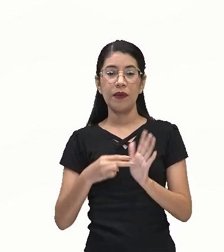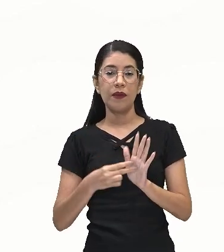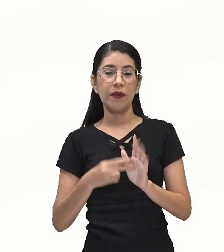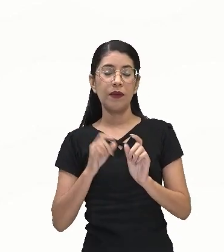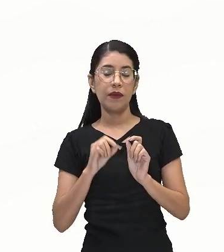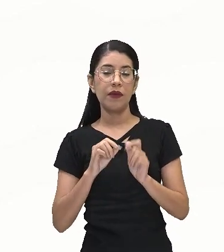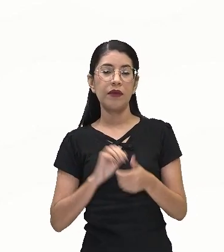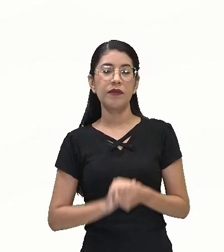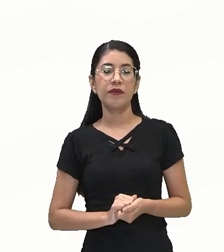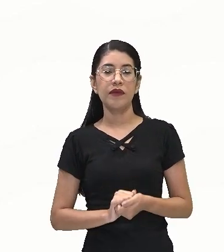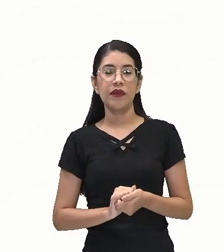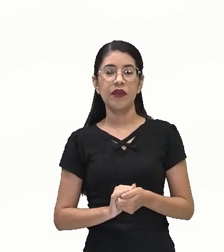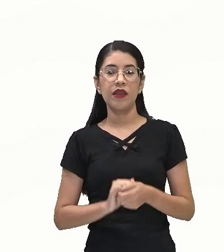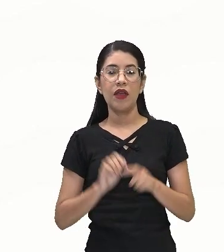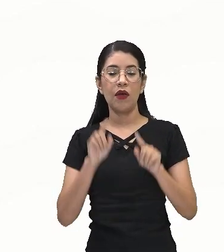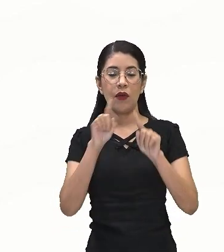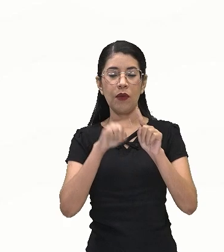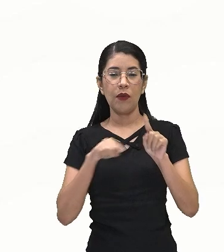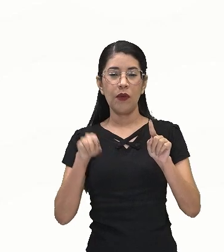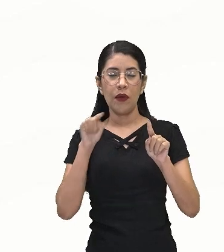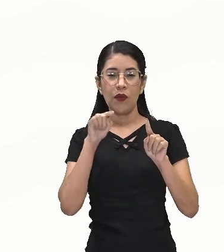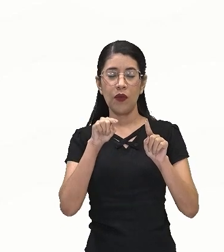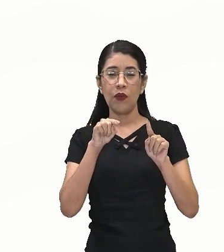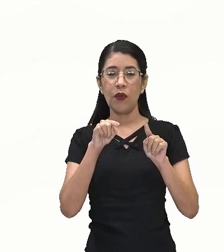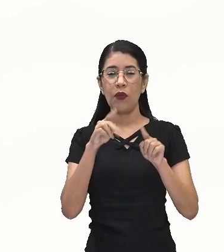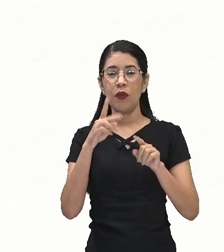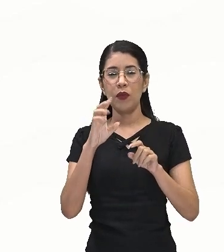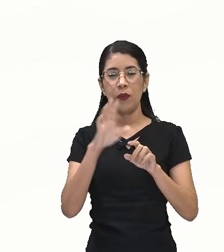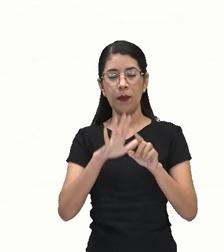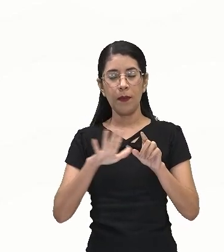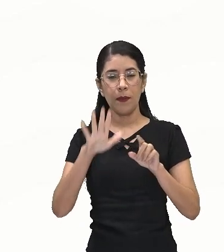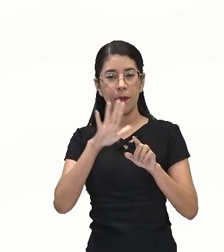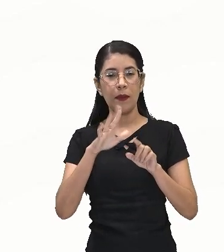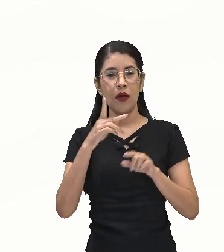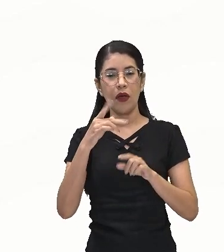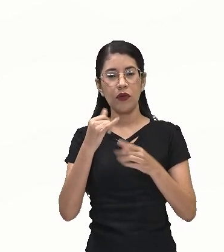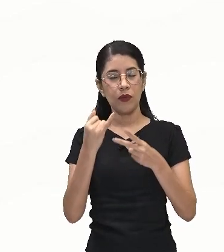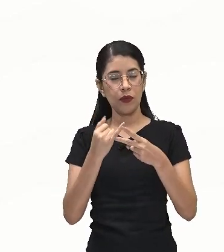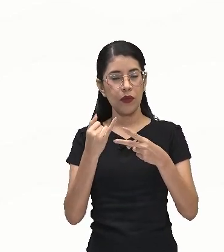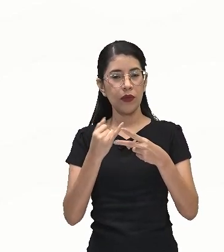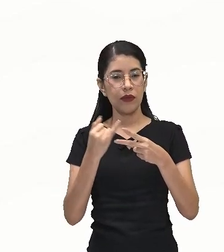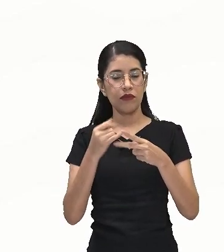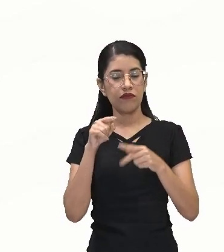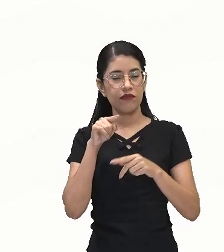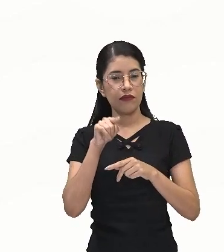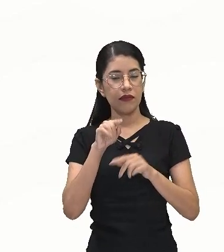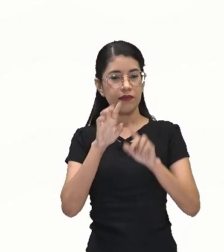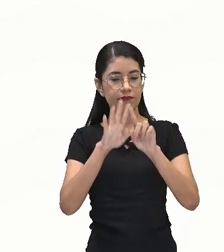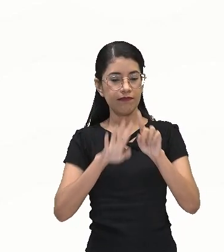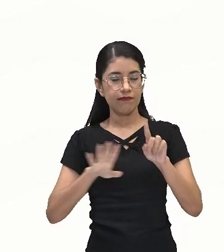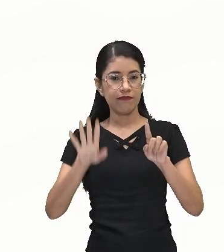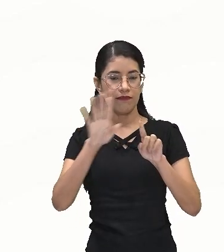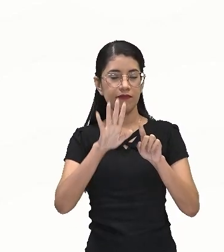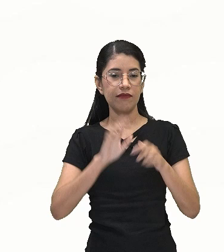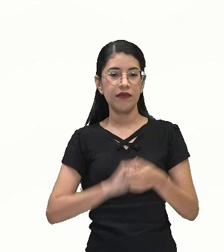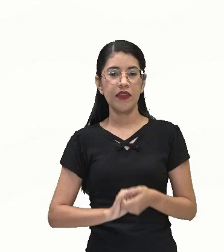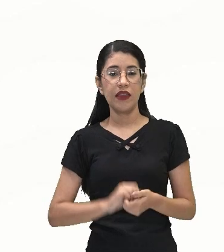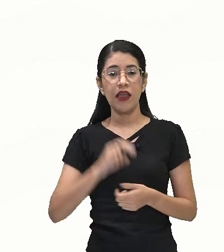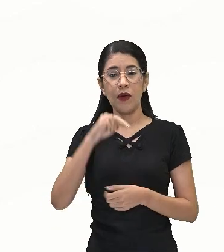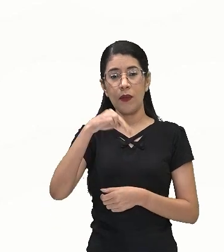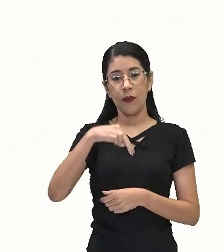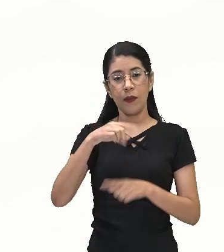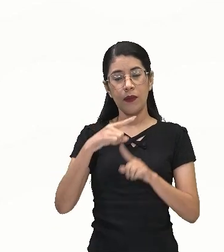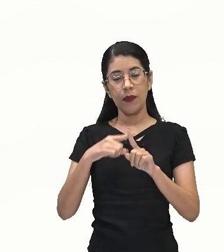o centro do nosso polígono. Tá? E aí, N vezes L, o que é o